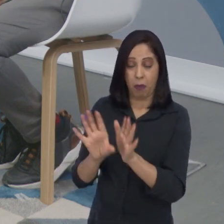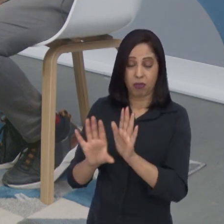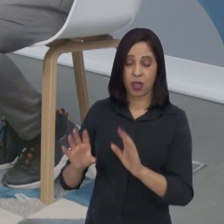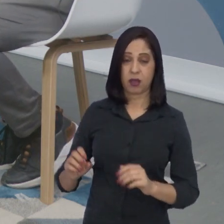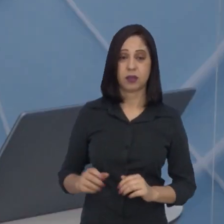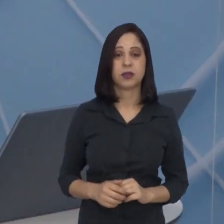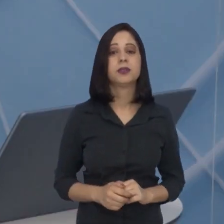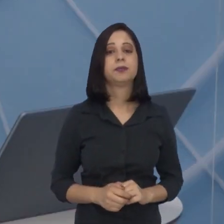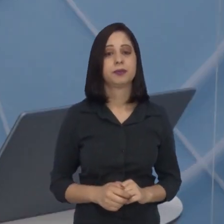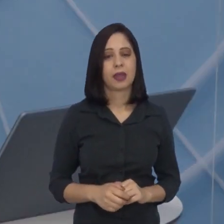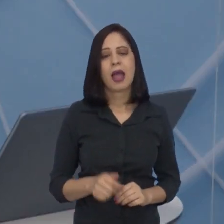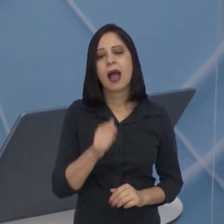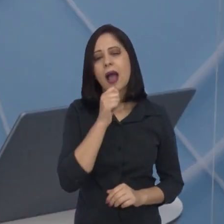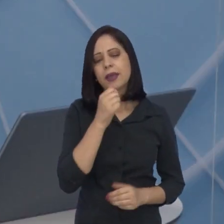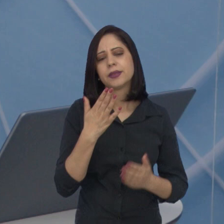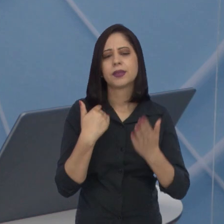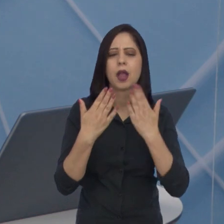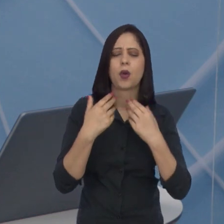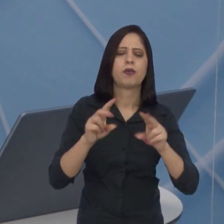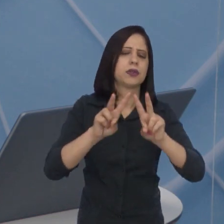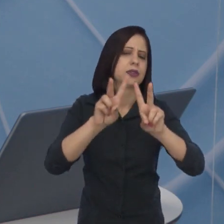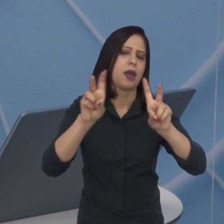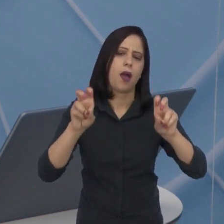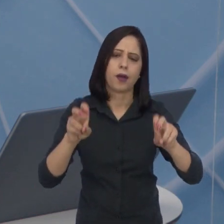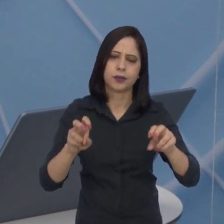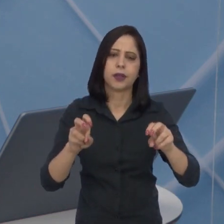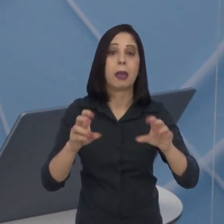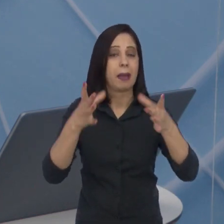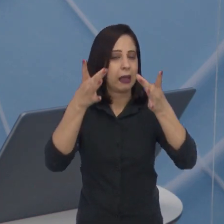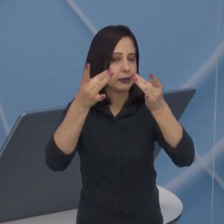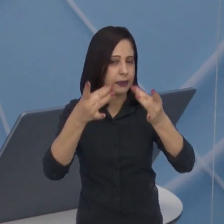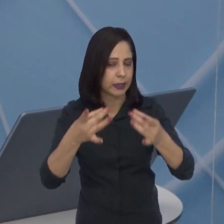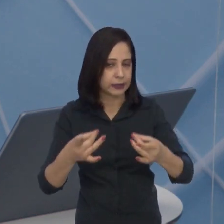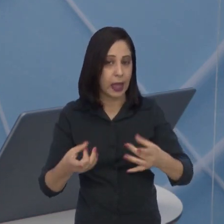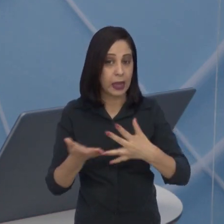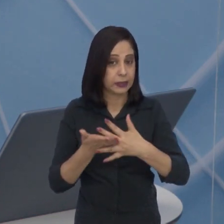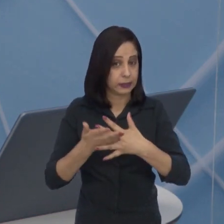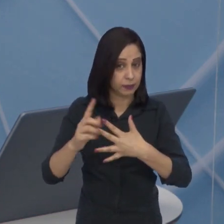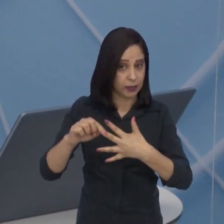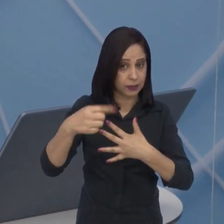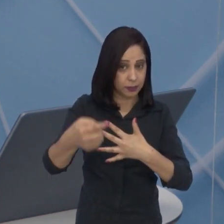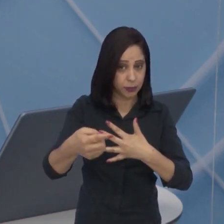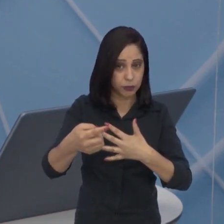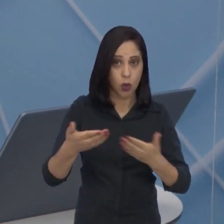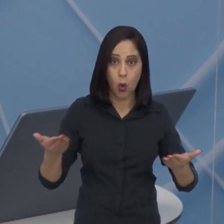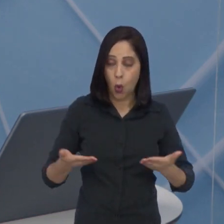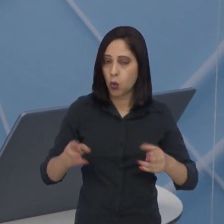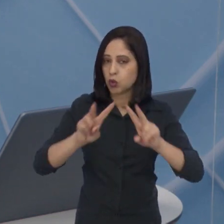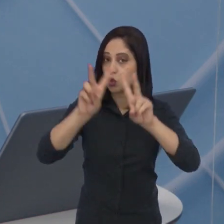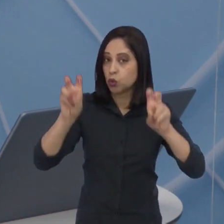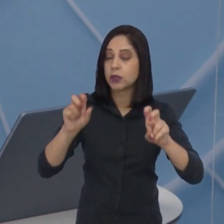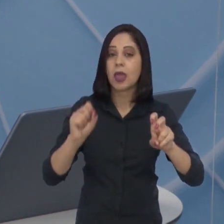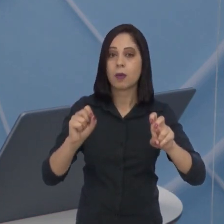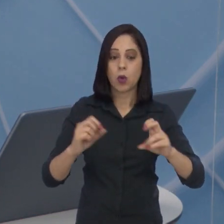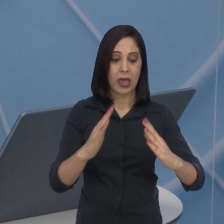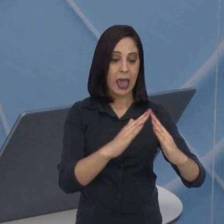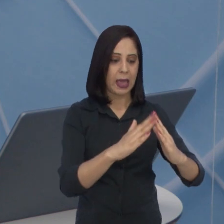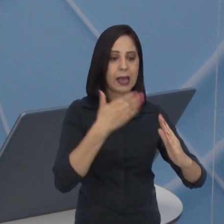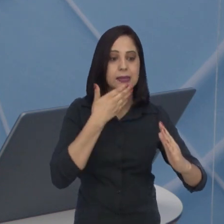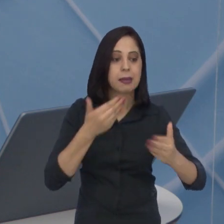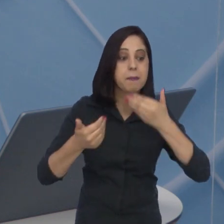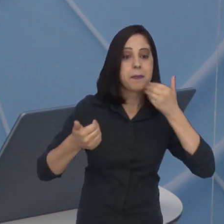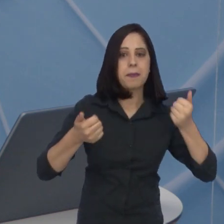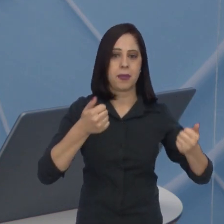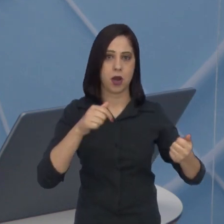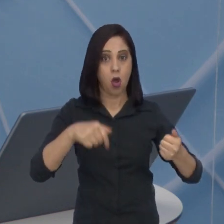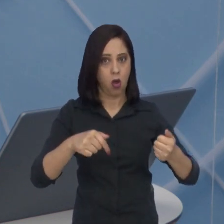mais desse assunto, entrar com mais detalhes no próximo bloco. Hoje estamos falando sobre melhorias habitacionais aqui